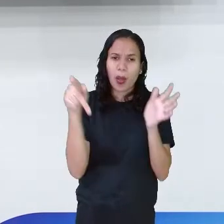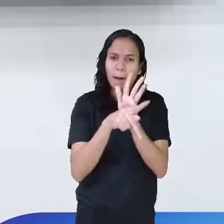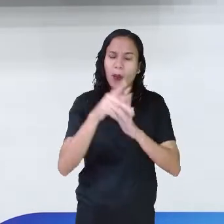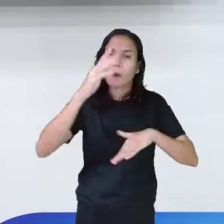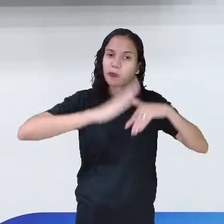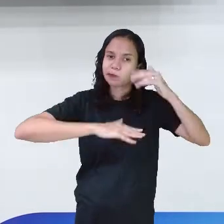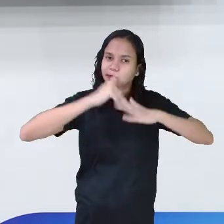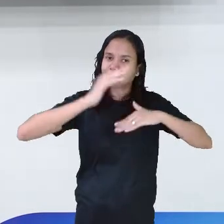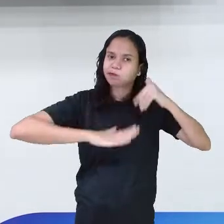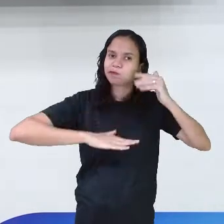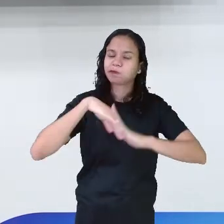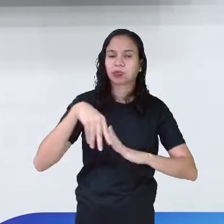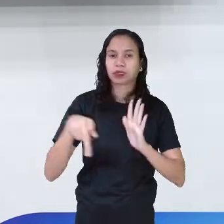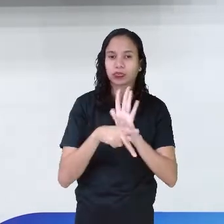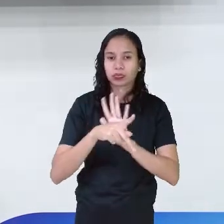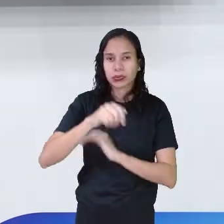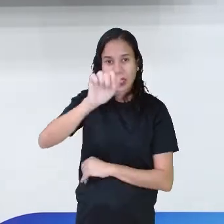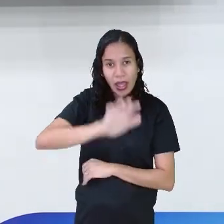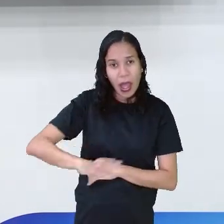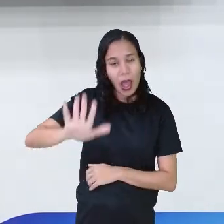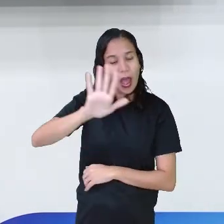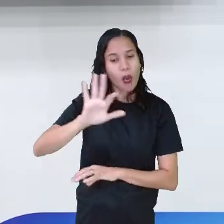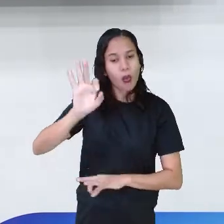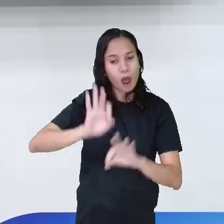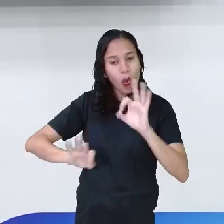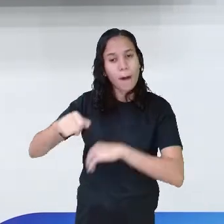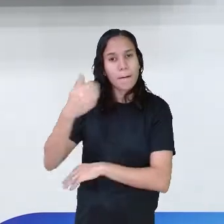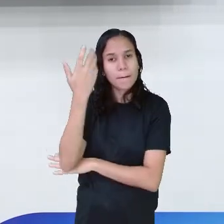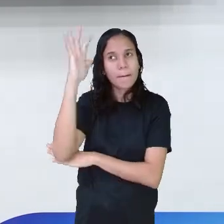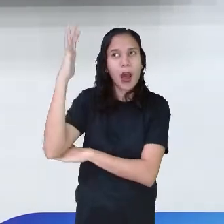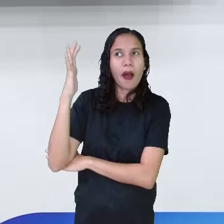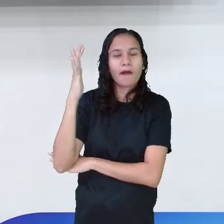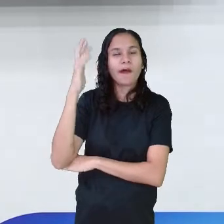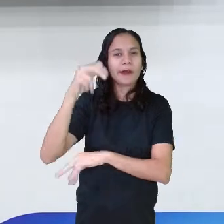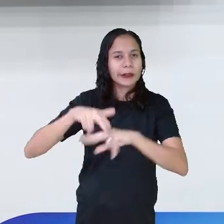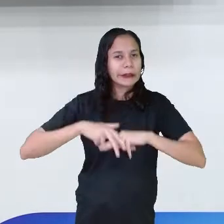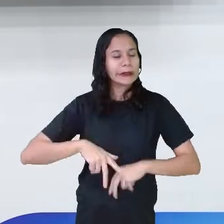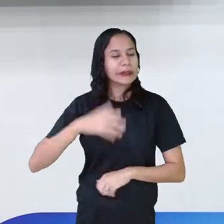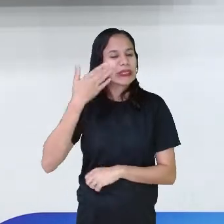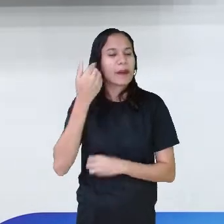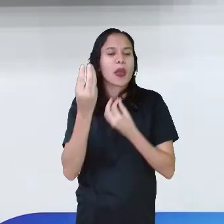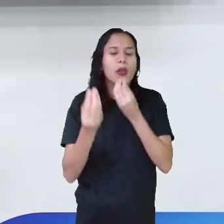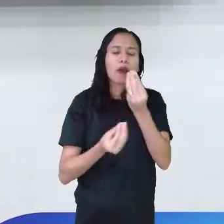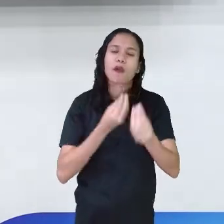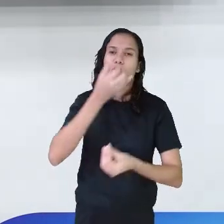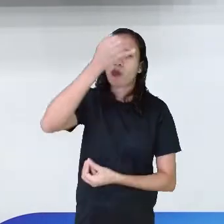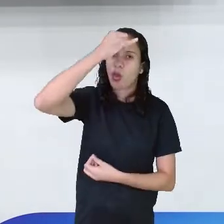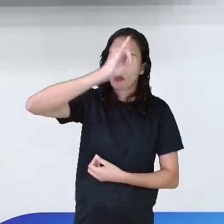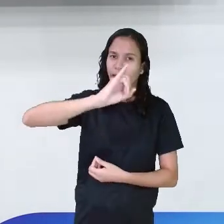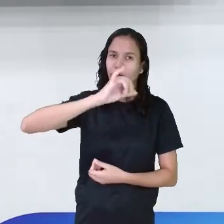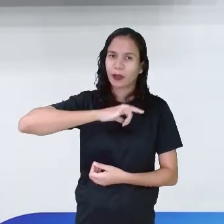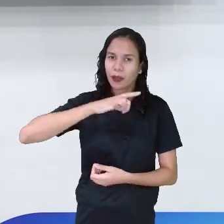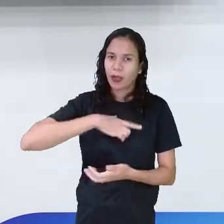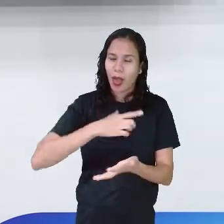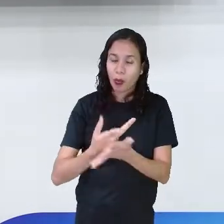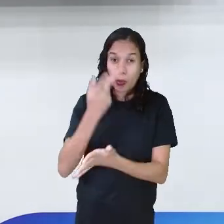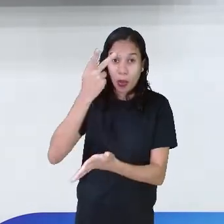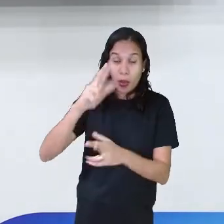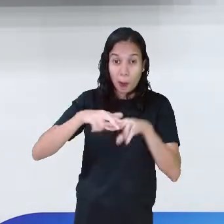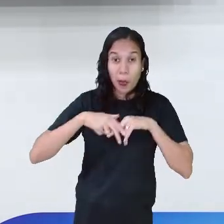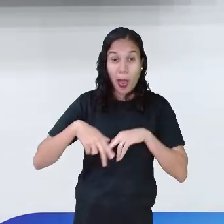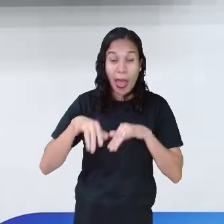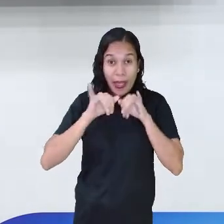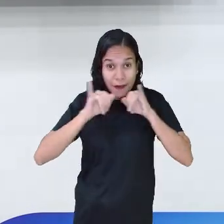não é, pessoas que trabalham, biólogos com plantas, com árvores, para saber o que pode ser feito para evitar que aconteça com outras